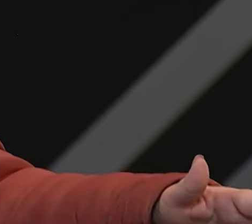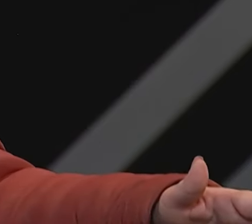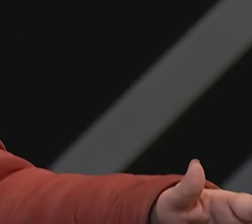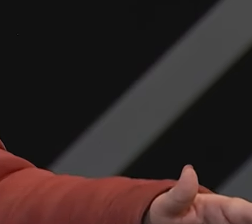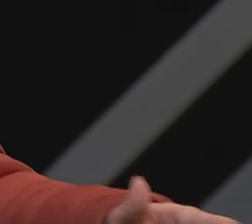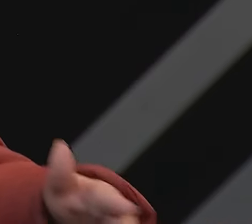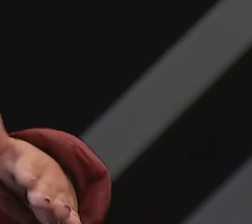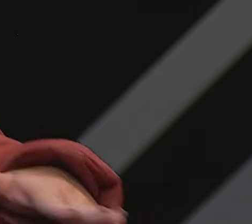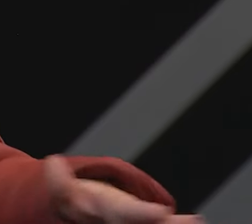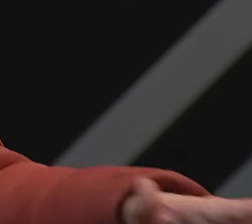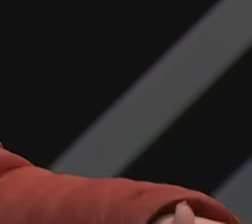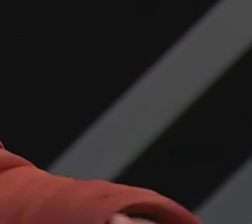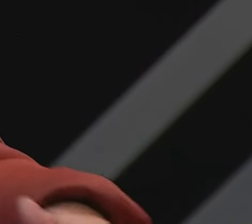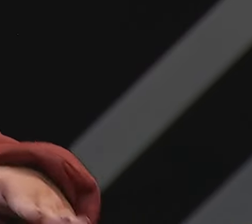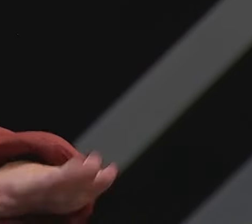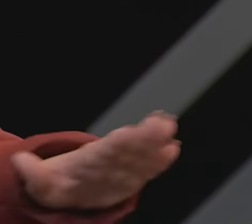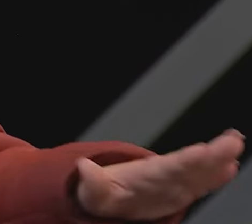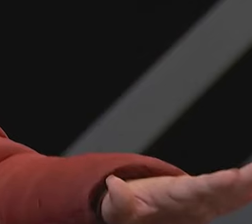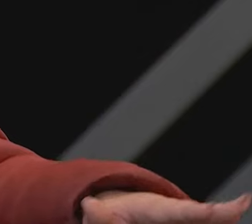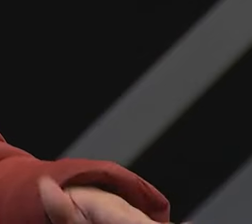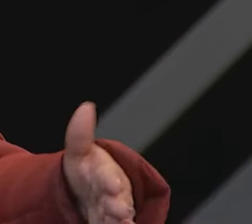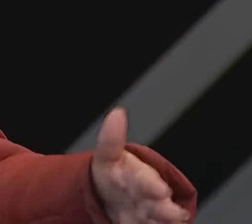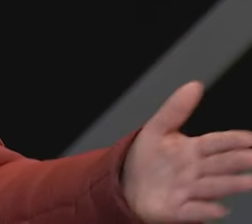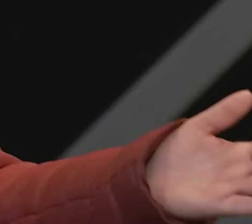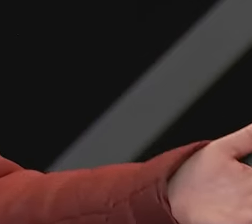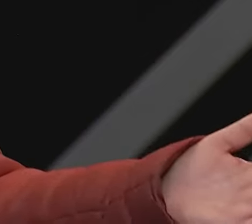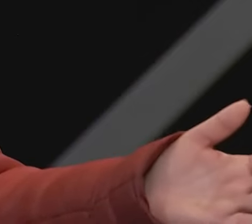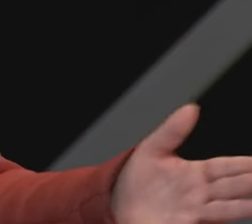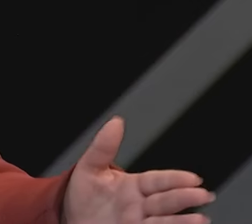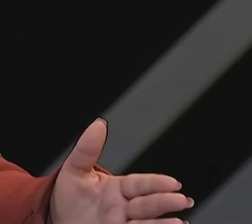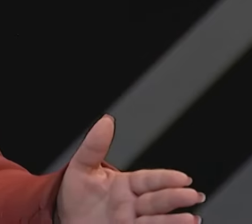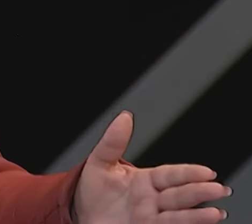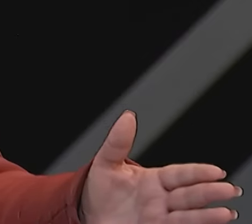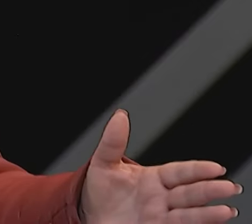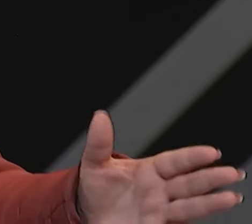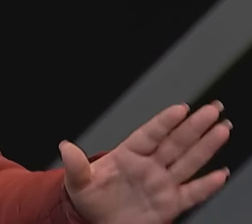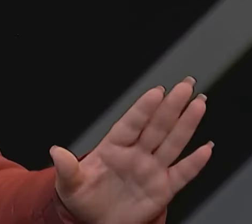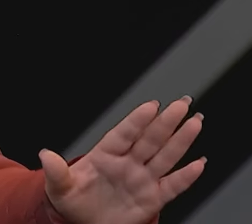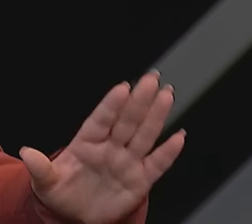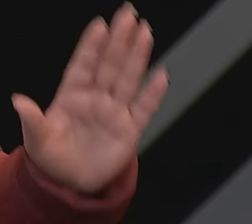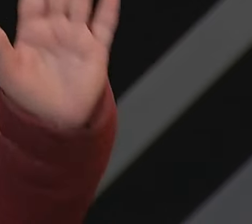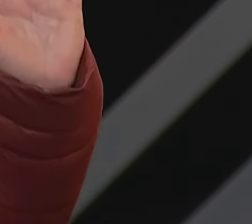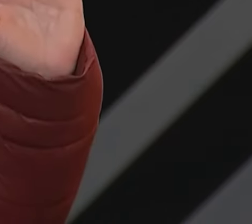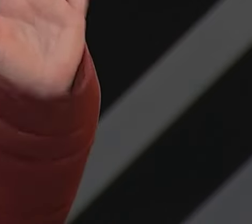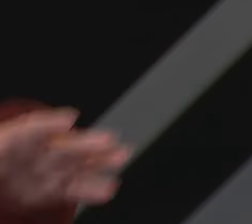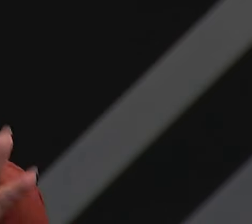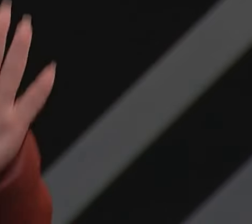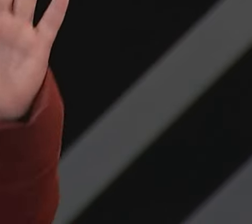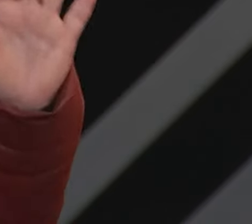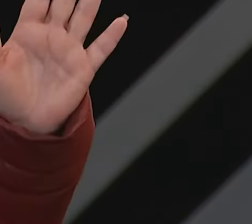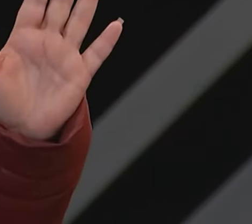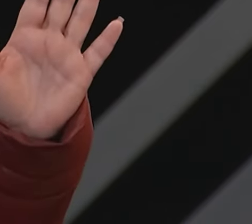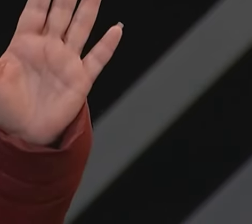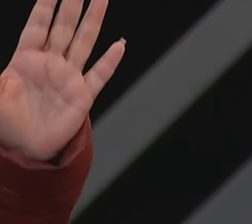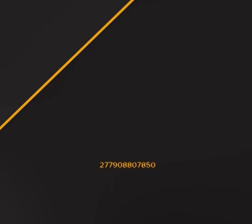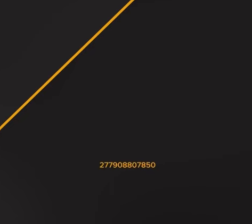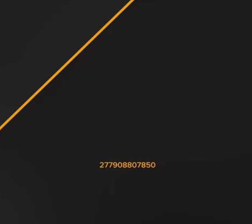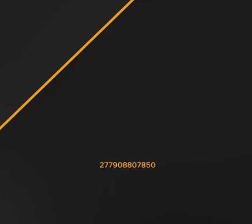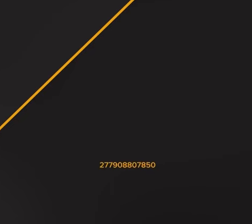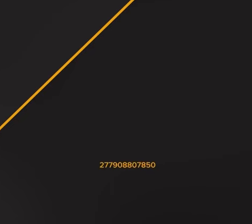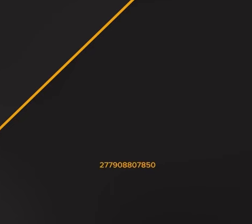de criar ela, né? Porque com 3 anos, ela foi criada pela avó. Então, eu tinha um papel coadjuvante na vida